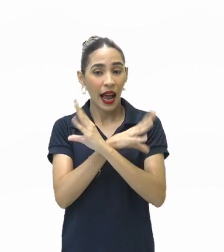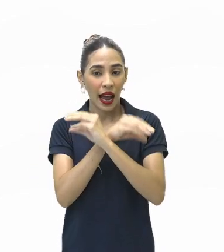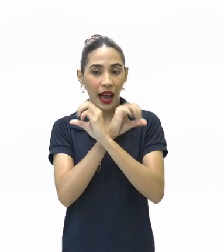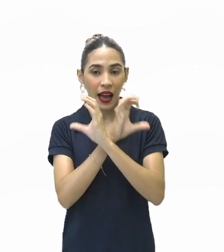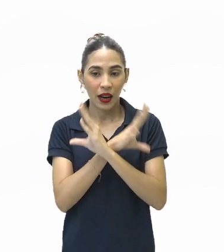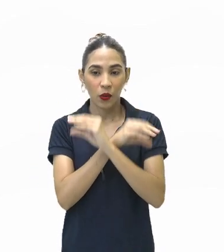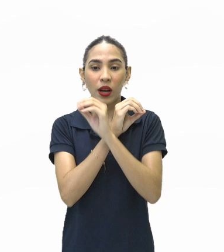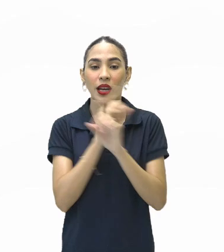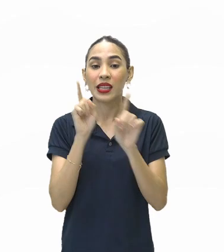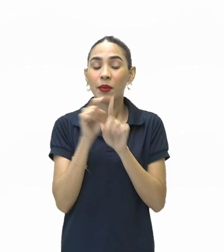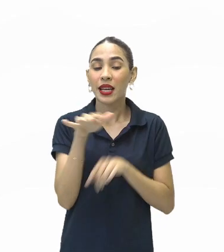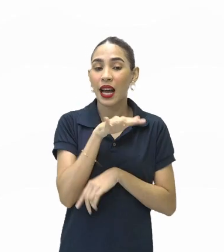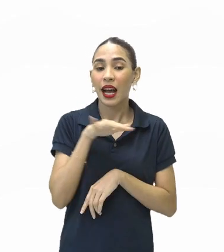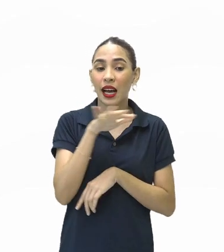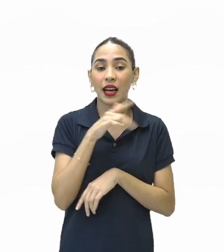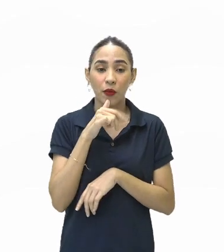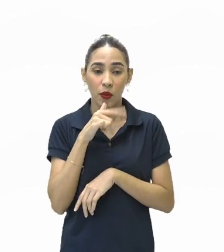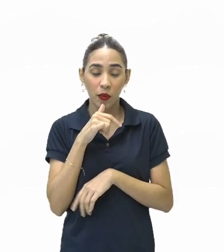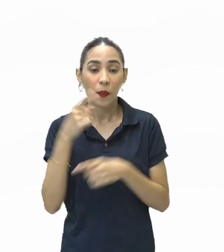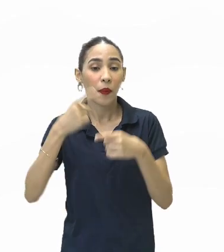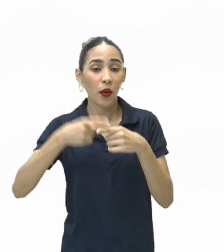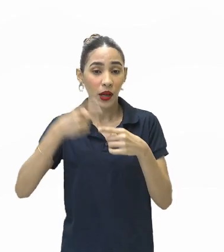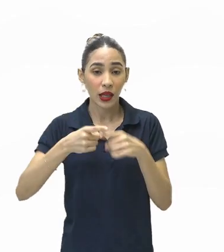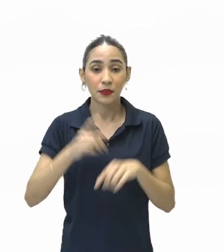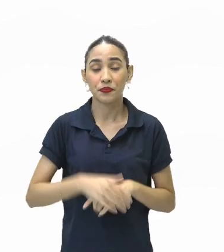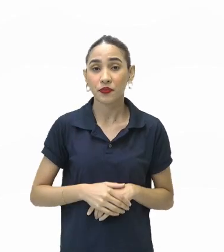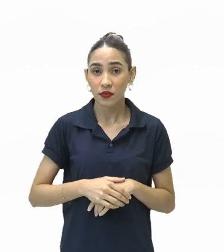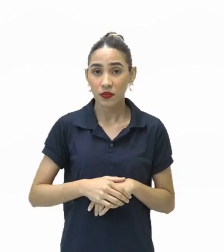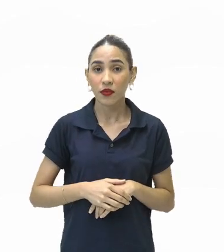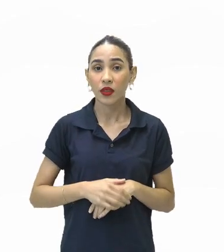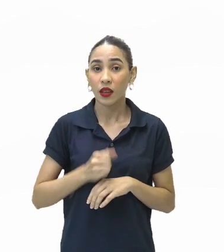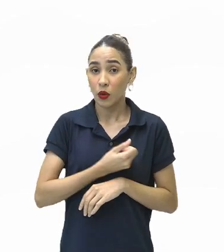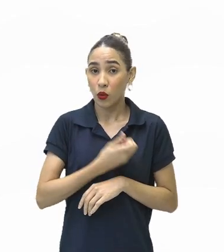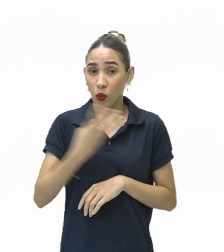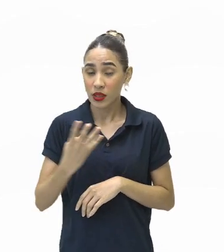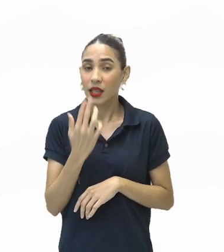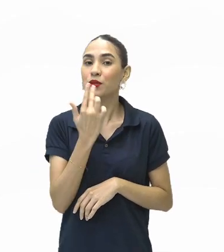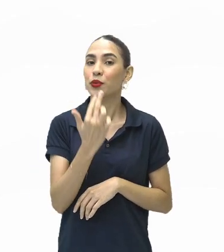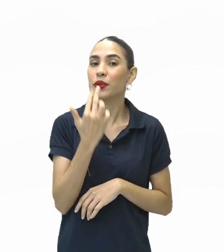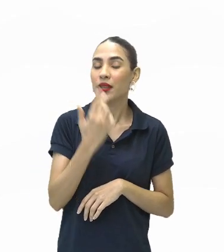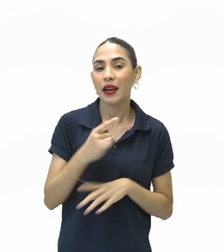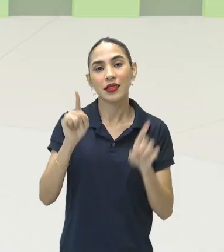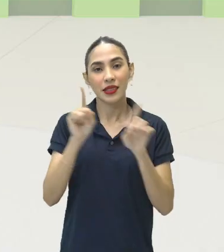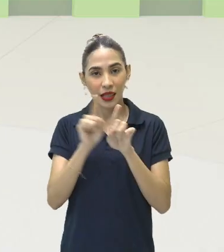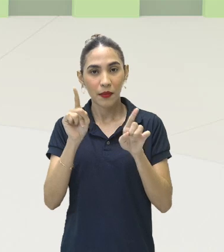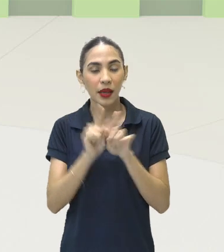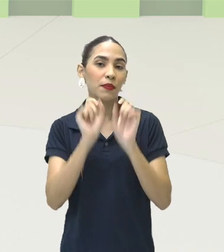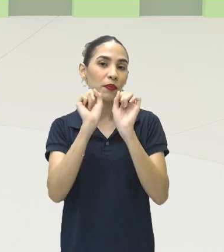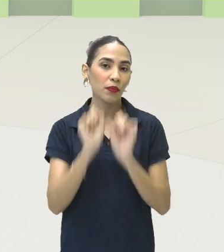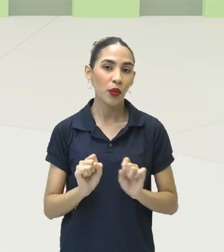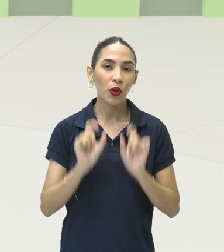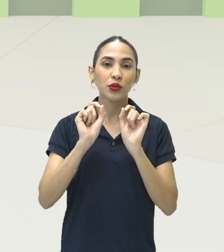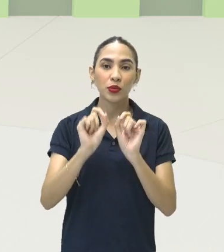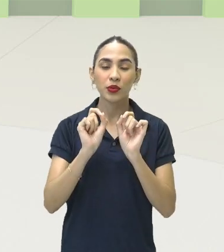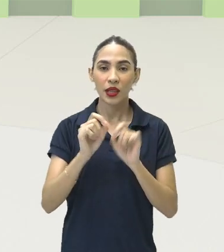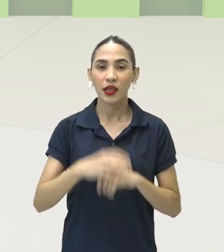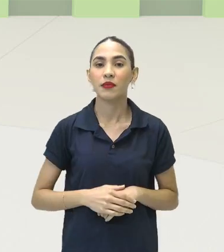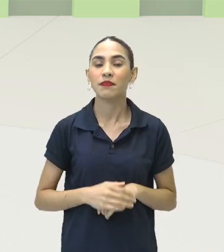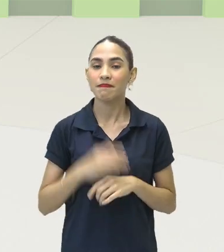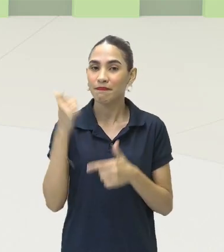no ambiente aquático. Por quê? Porque o excesso de nutrientes também pode